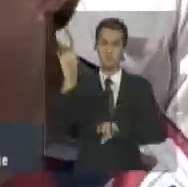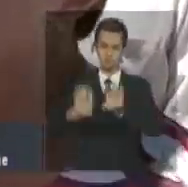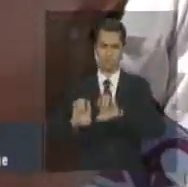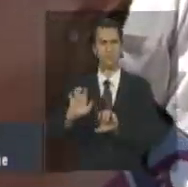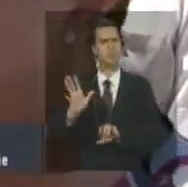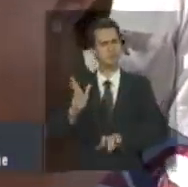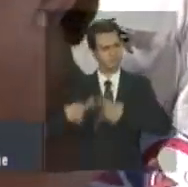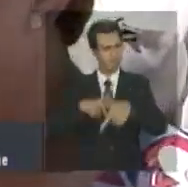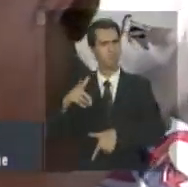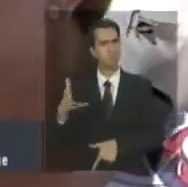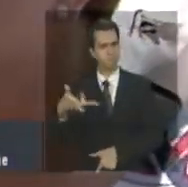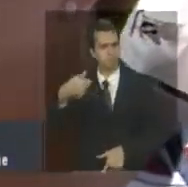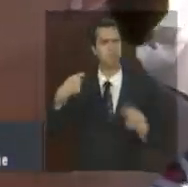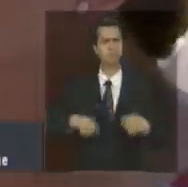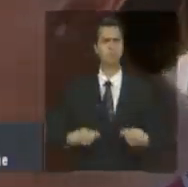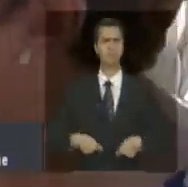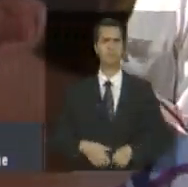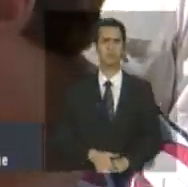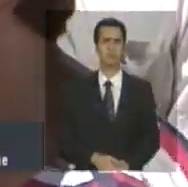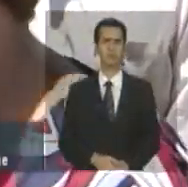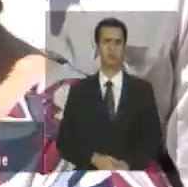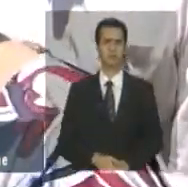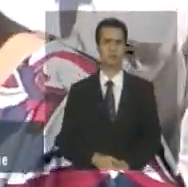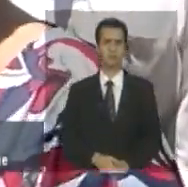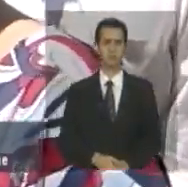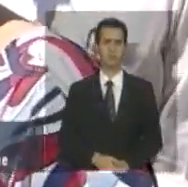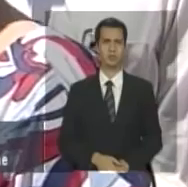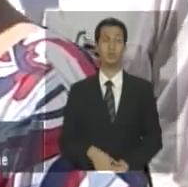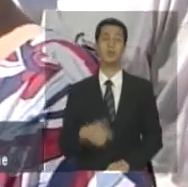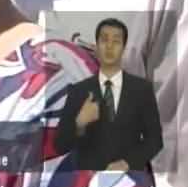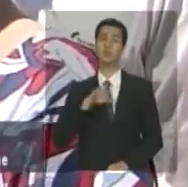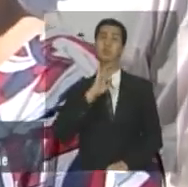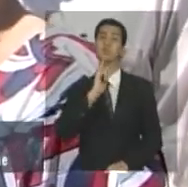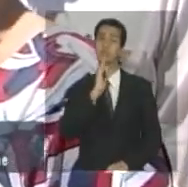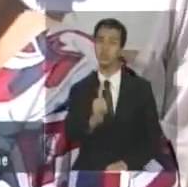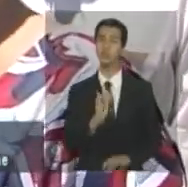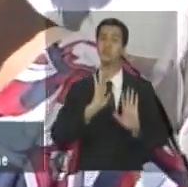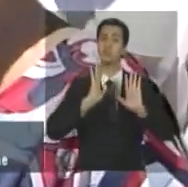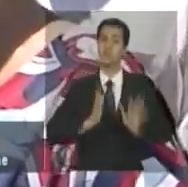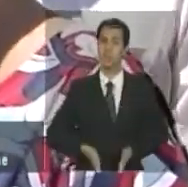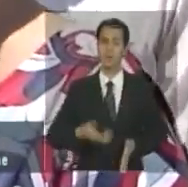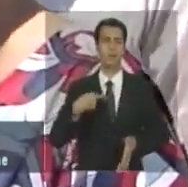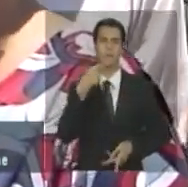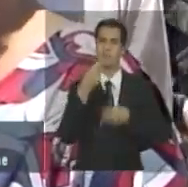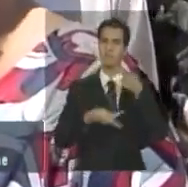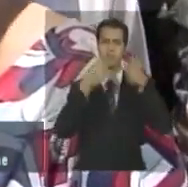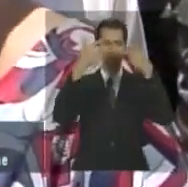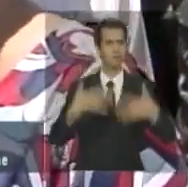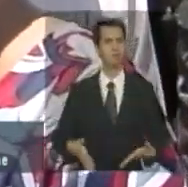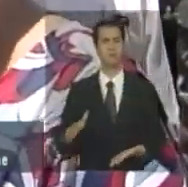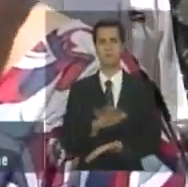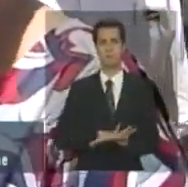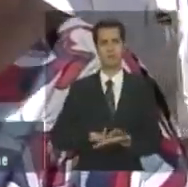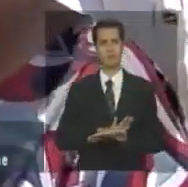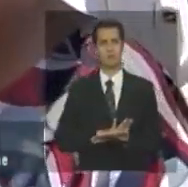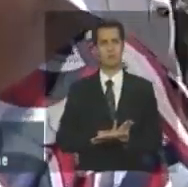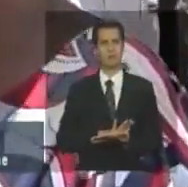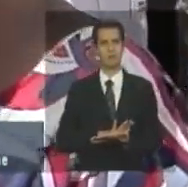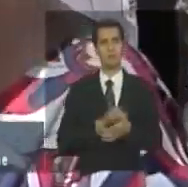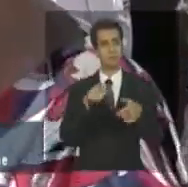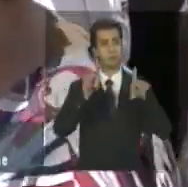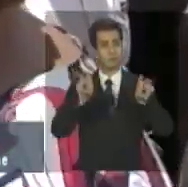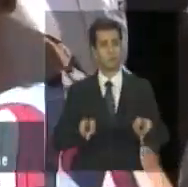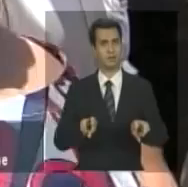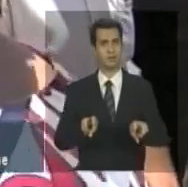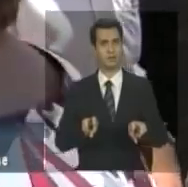está preocupada com essa questão dos policiais, a greve na Bahia? Como Minha é que está? querida, eu te disse que eu não ia fazer Faz nenhum comentário nenhum sobre isso? comentário fora. Sabe o